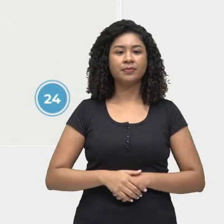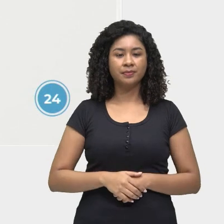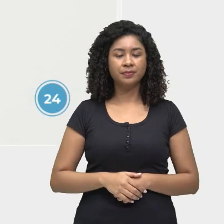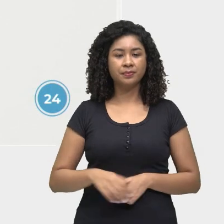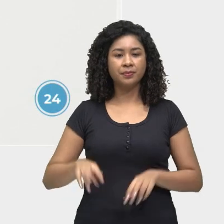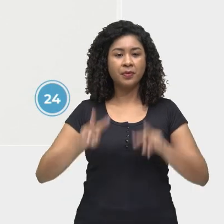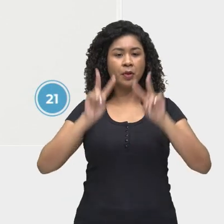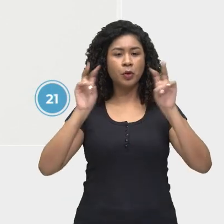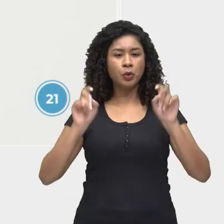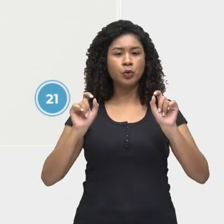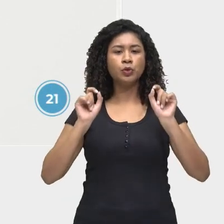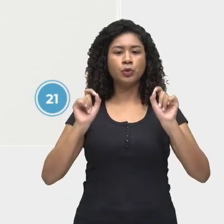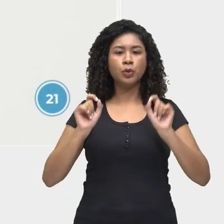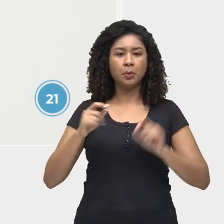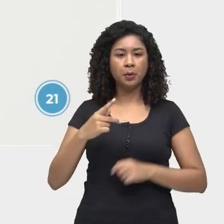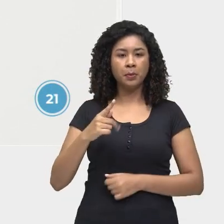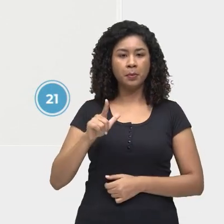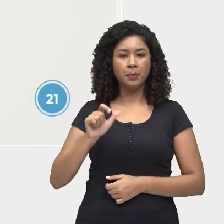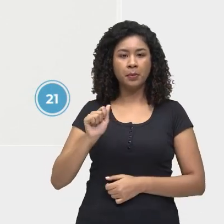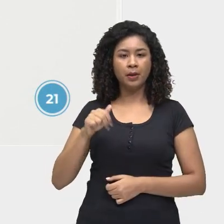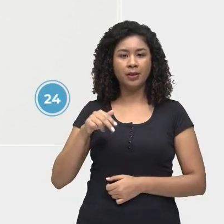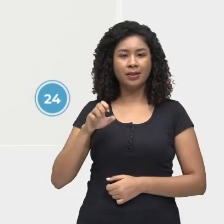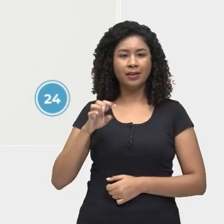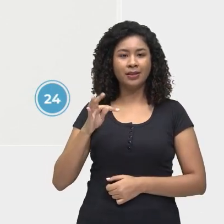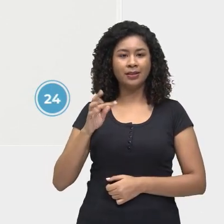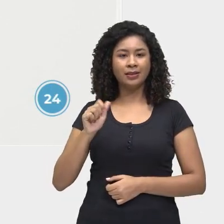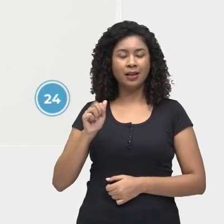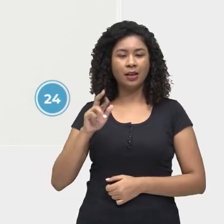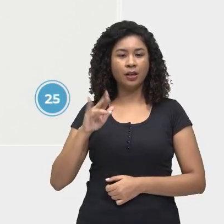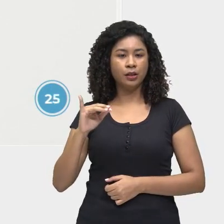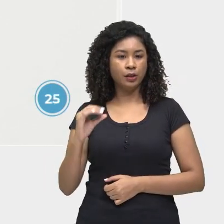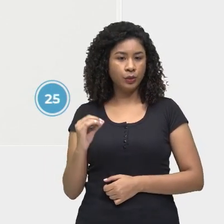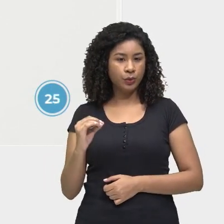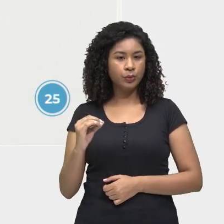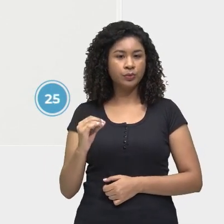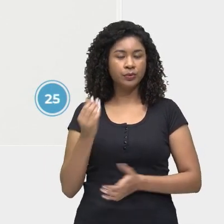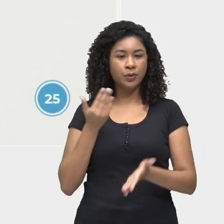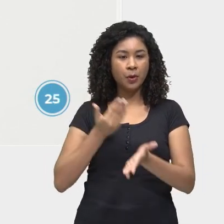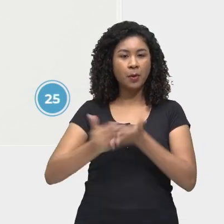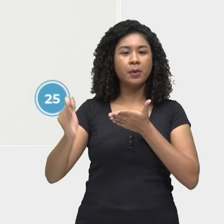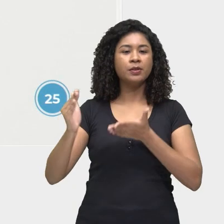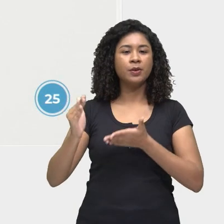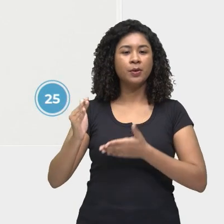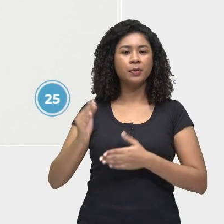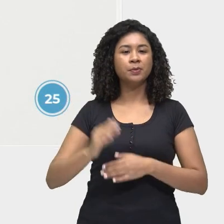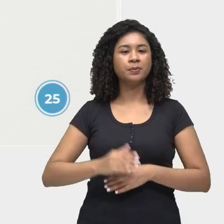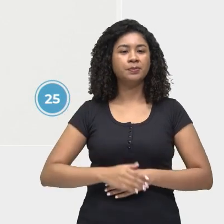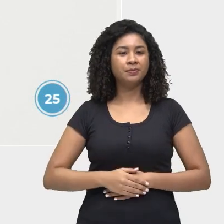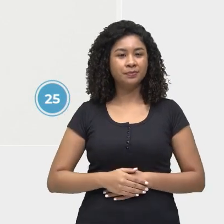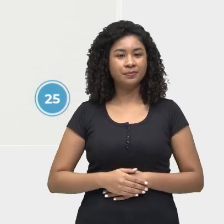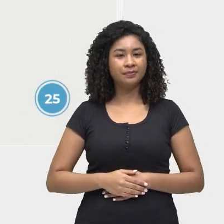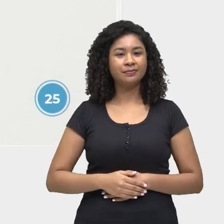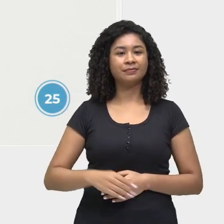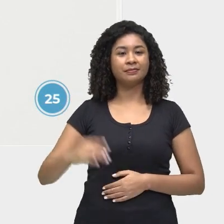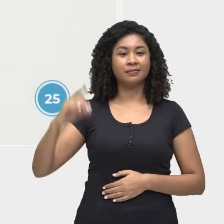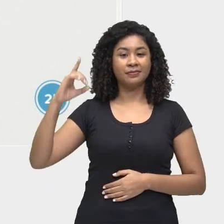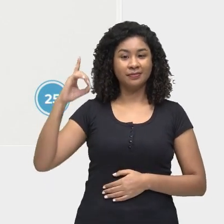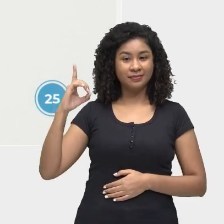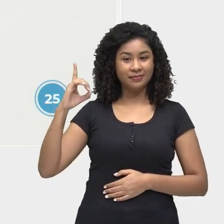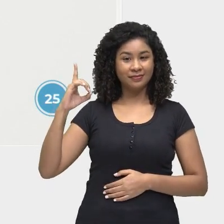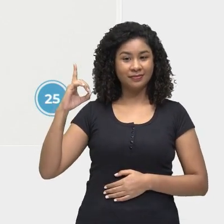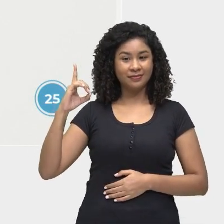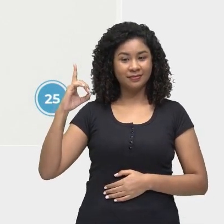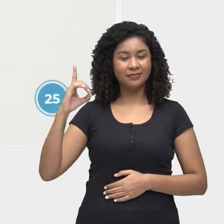foi Rutherford, né? Então, a gente começa aí, A gente começa aí a nossa primeira com a letra